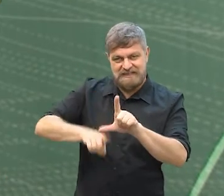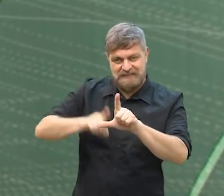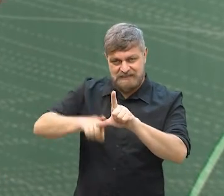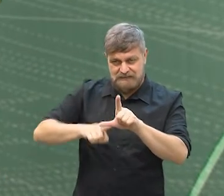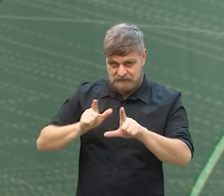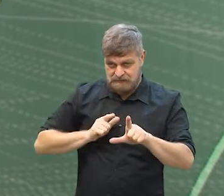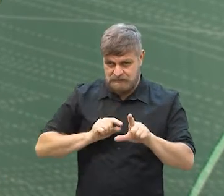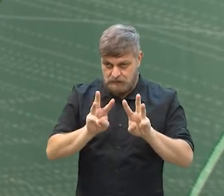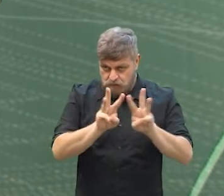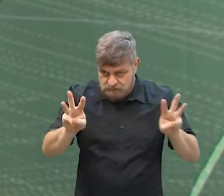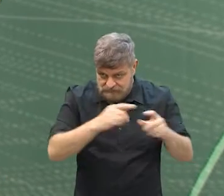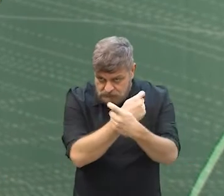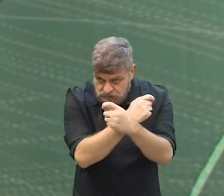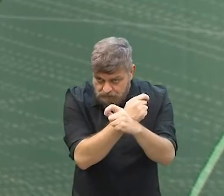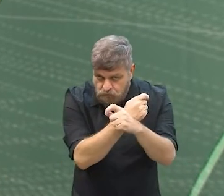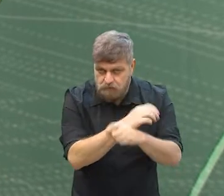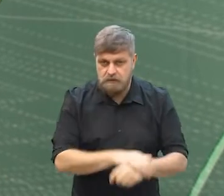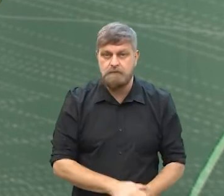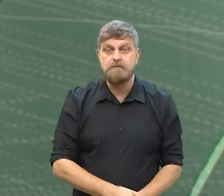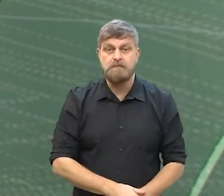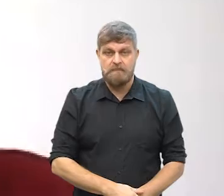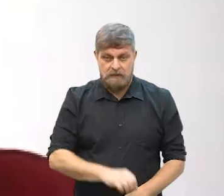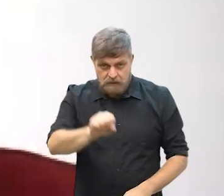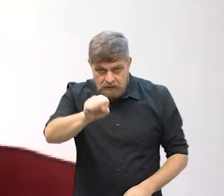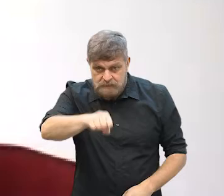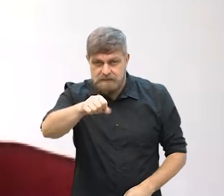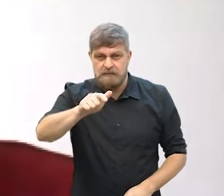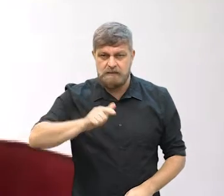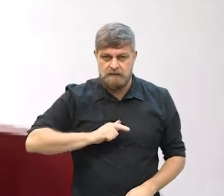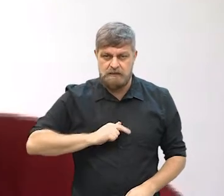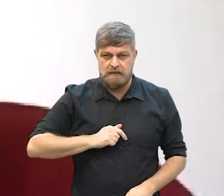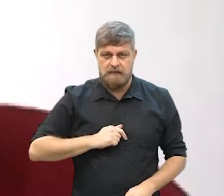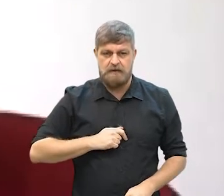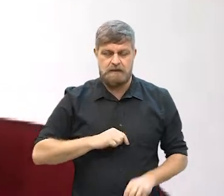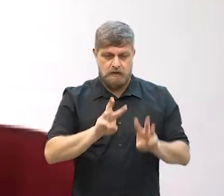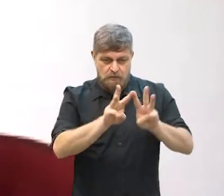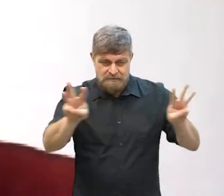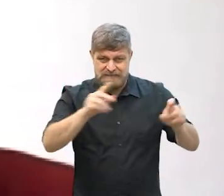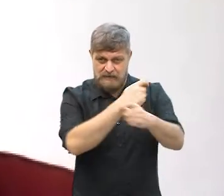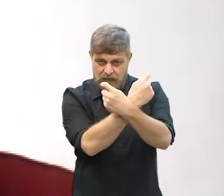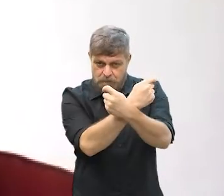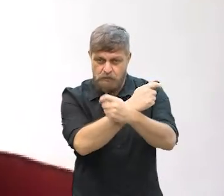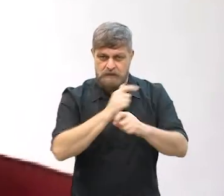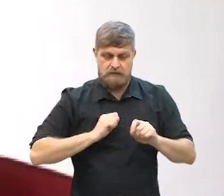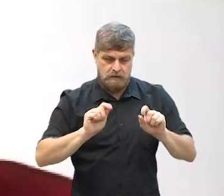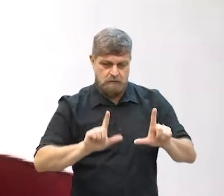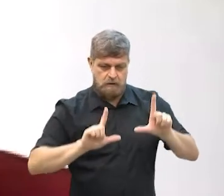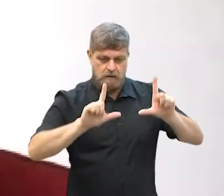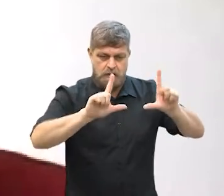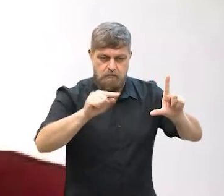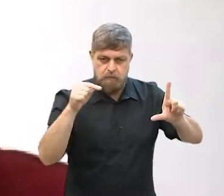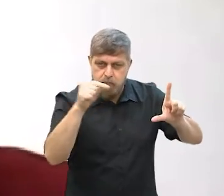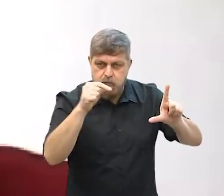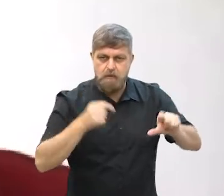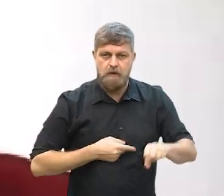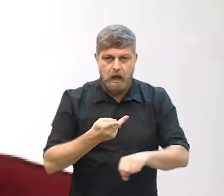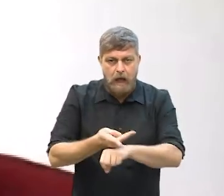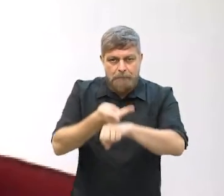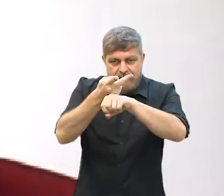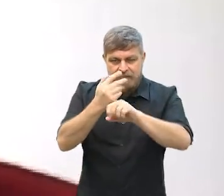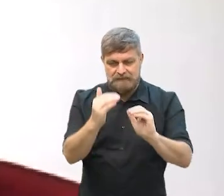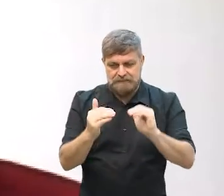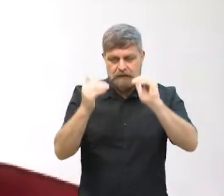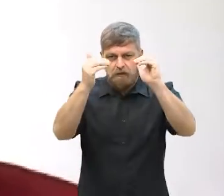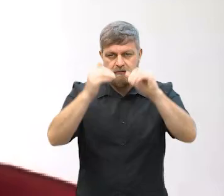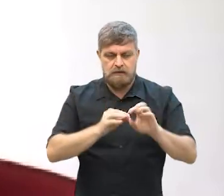Está no site da PUC, é isso? Isso, no site da PUC saiu uma matéria, né, sobre a premiação, sobre o projeto e